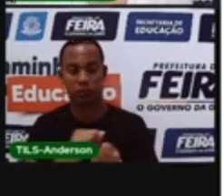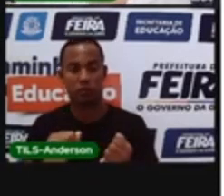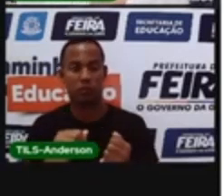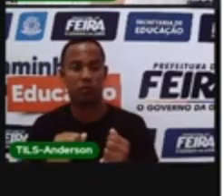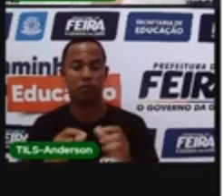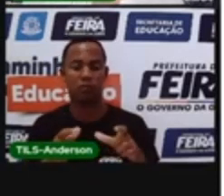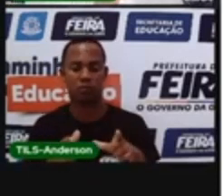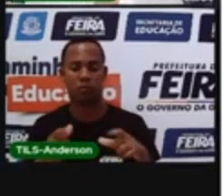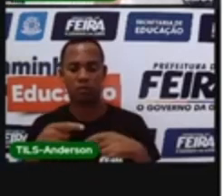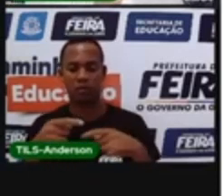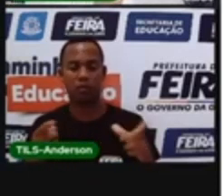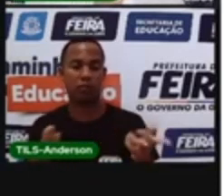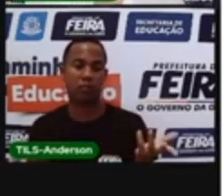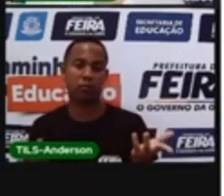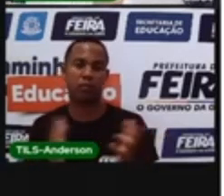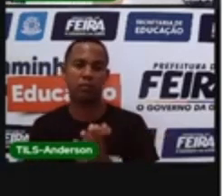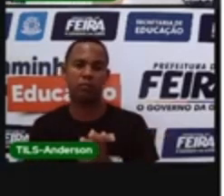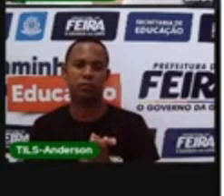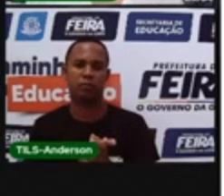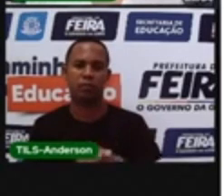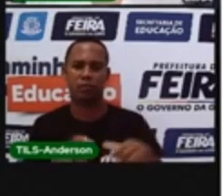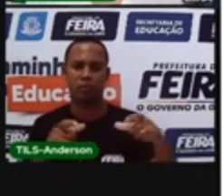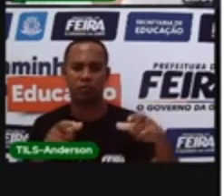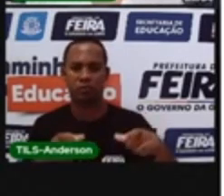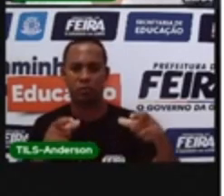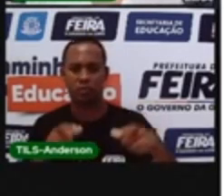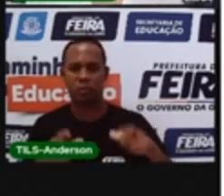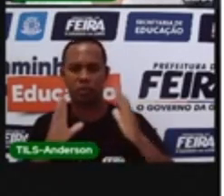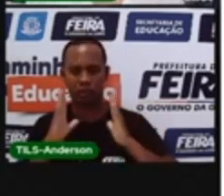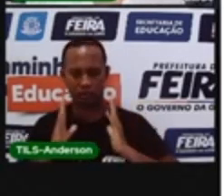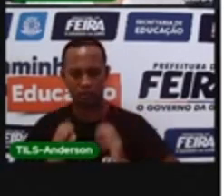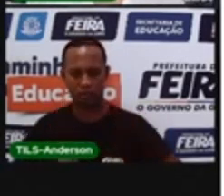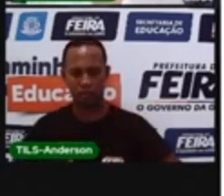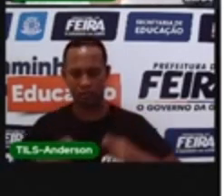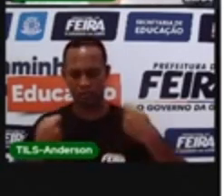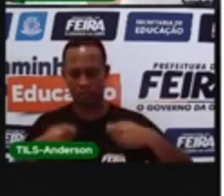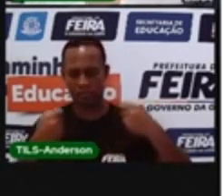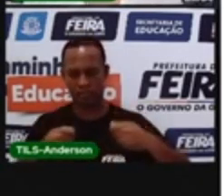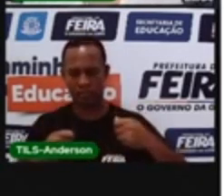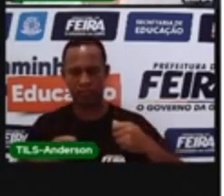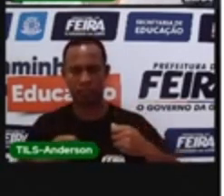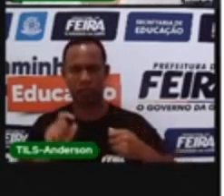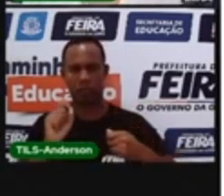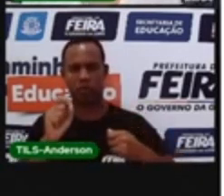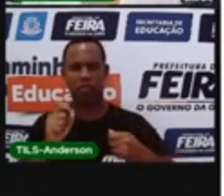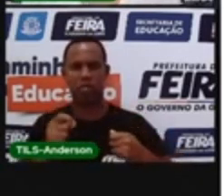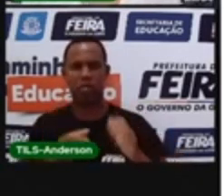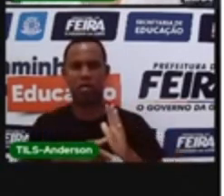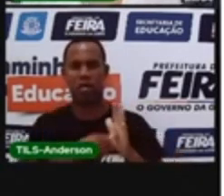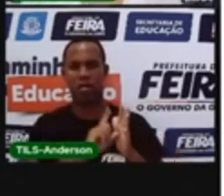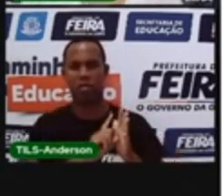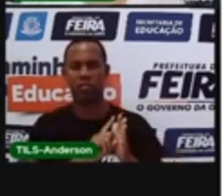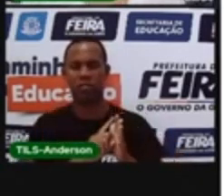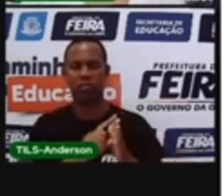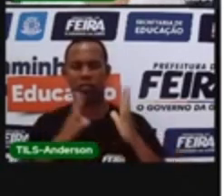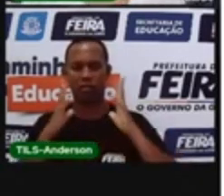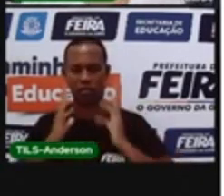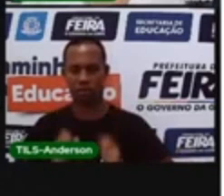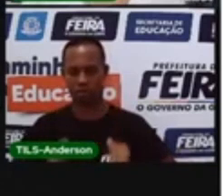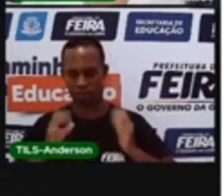Bom, nas estações de tratamento, esse esgoto é tratado antes de ser jogado em rios, mares